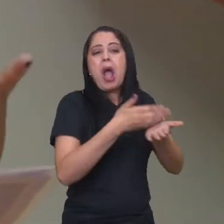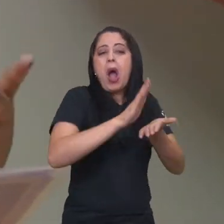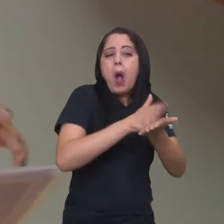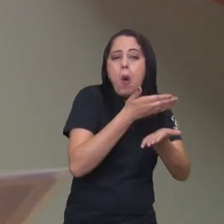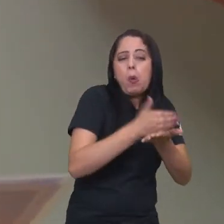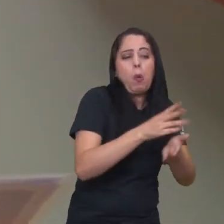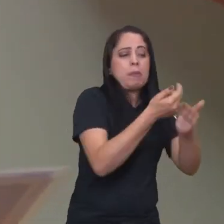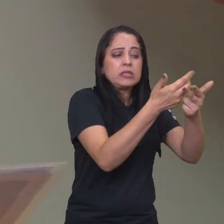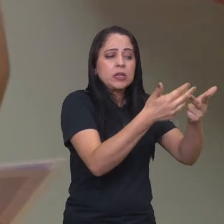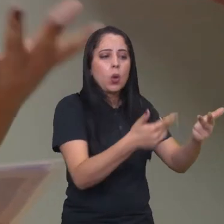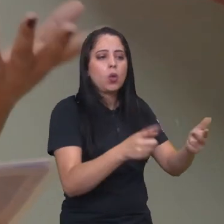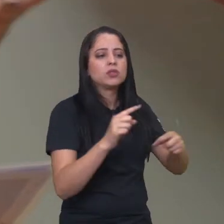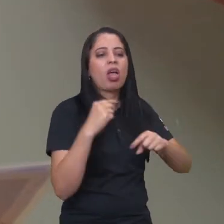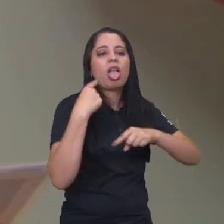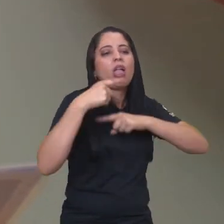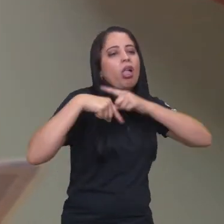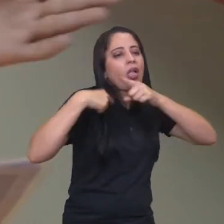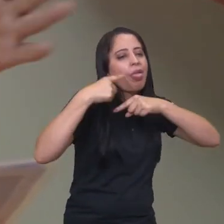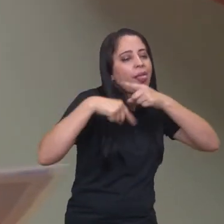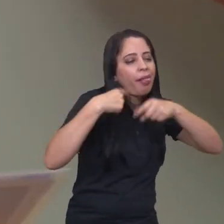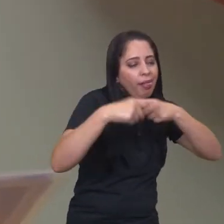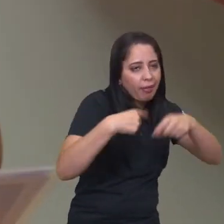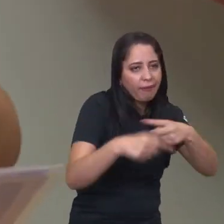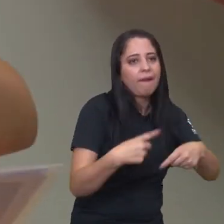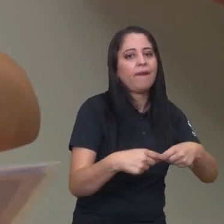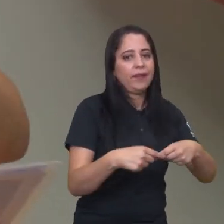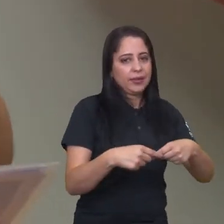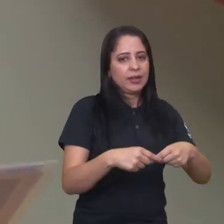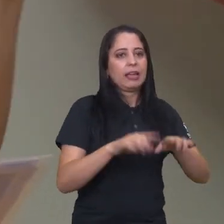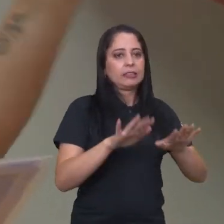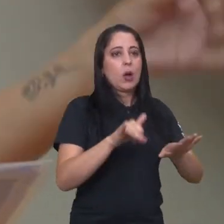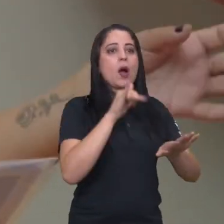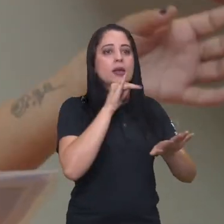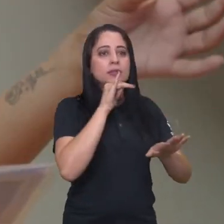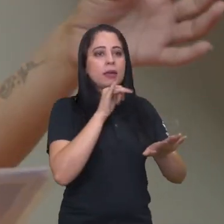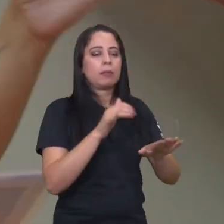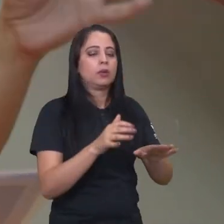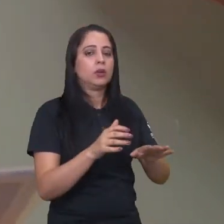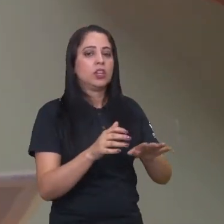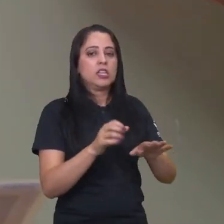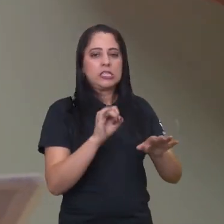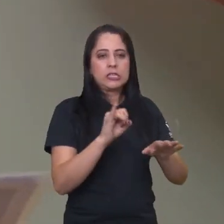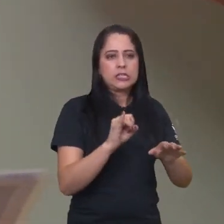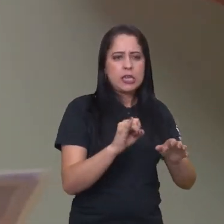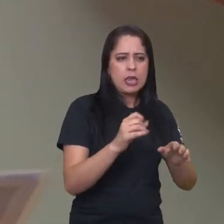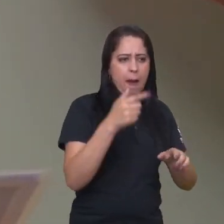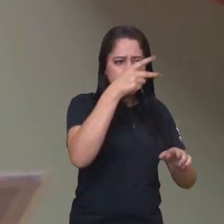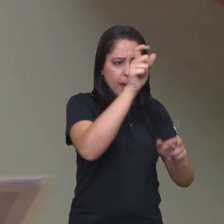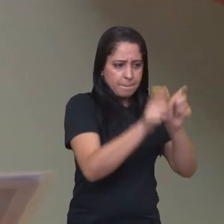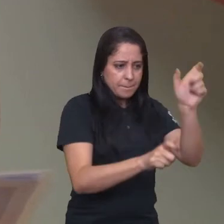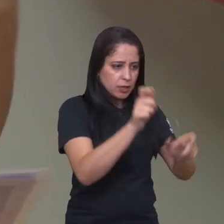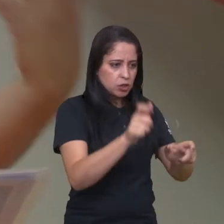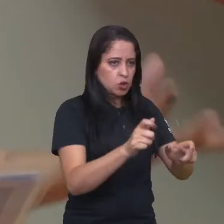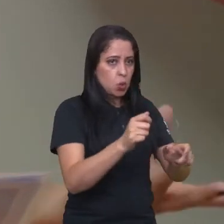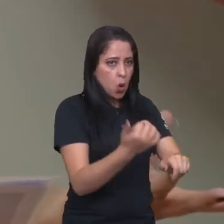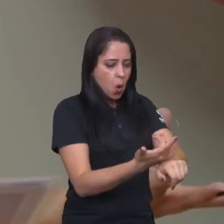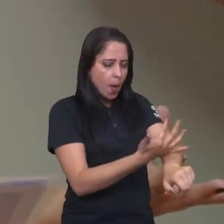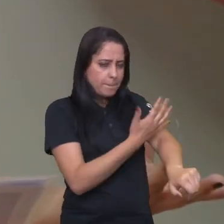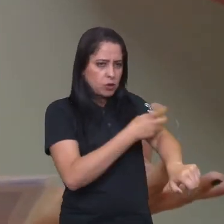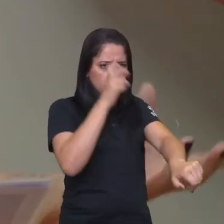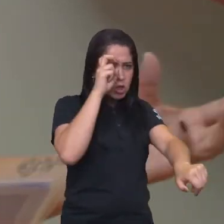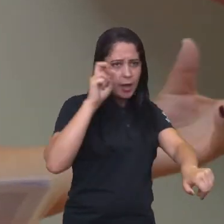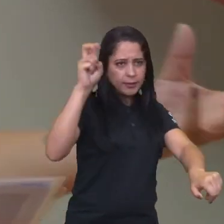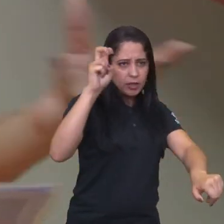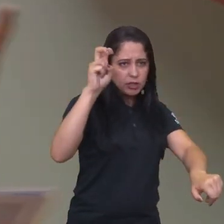algumas coisas, isso afeta, é um assunto que falta. Quando a pessoa tem inteligência emocional, ela para de